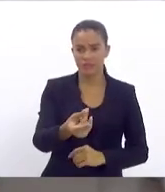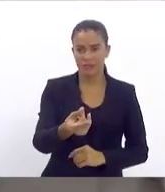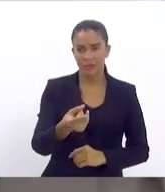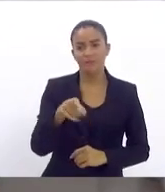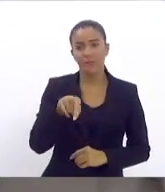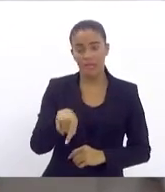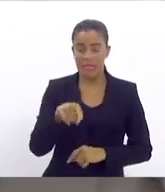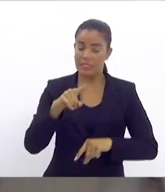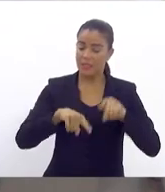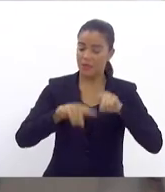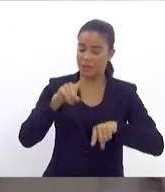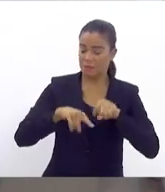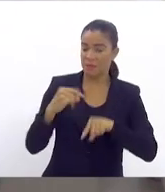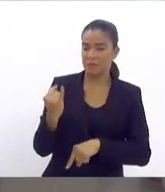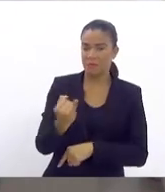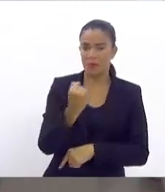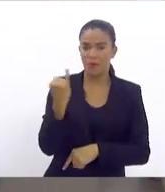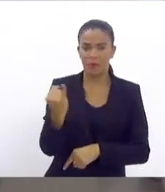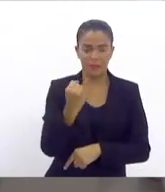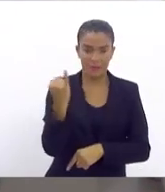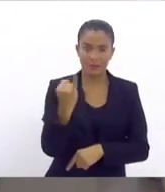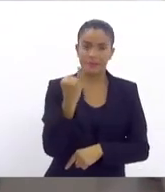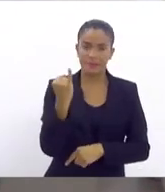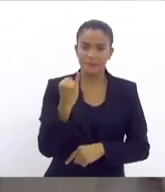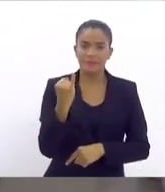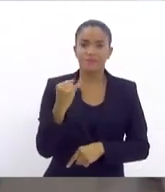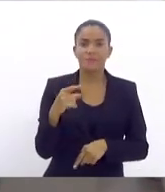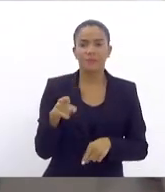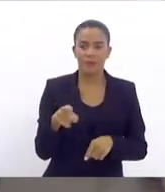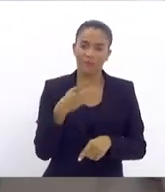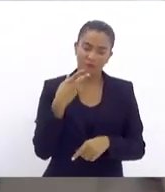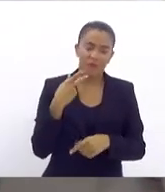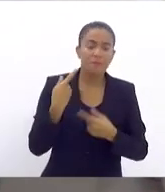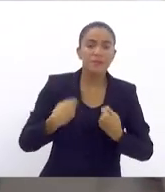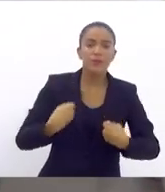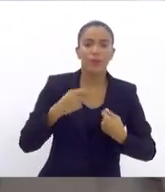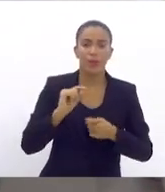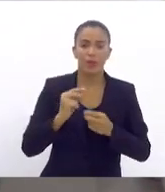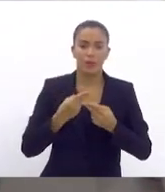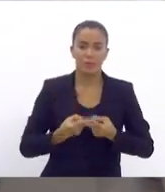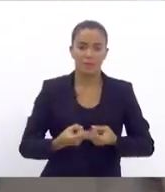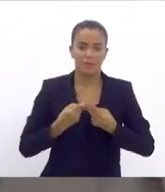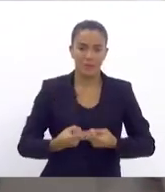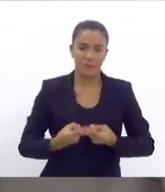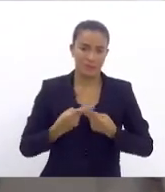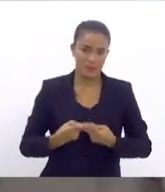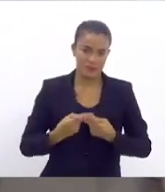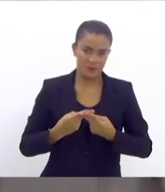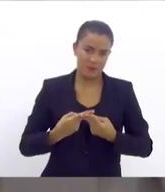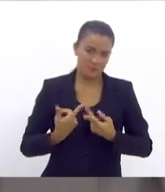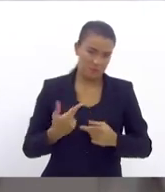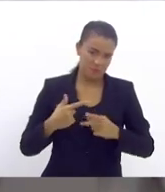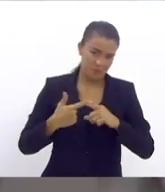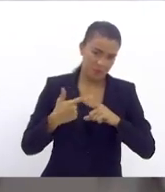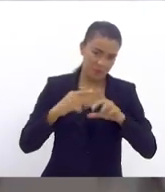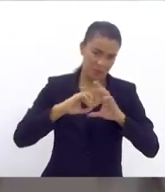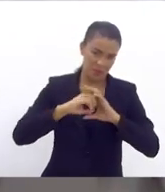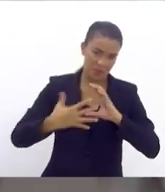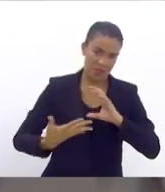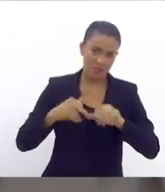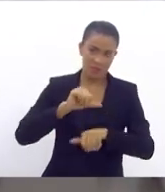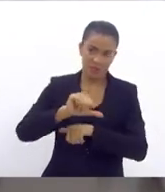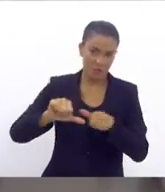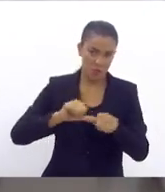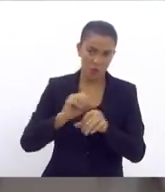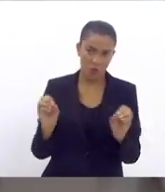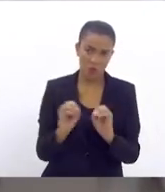Esse é um elemento importante, que é um elemento que dialoga com a ciência. Essa coisa não muda, né? E evidentemente